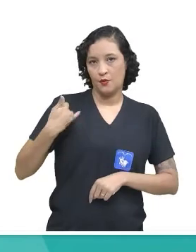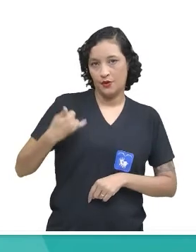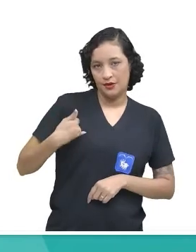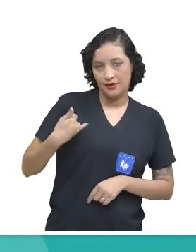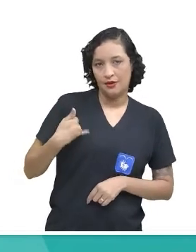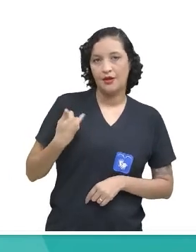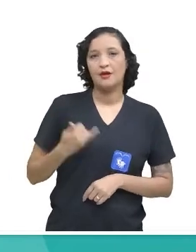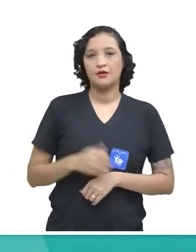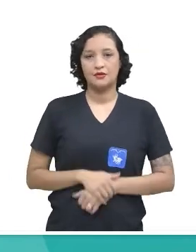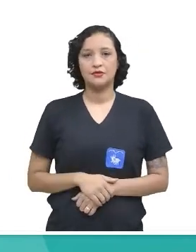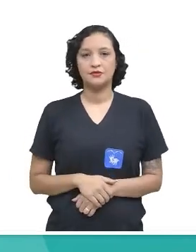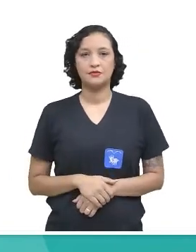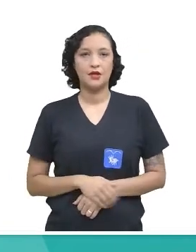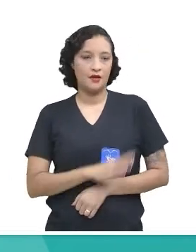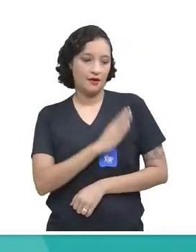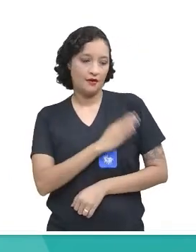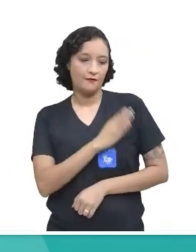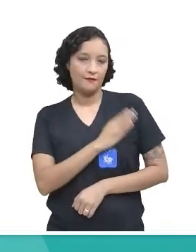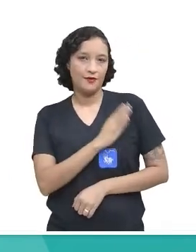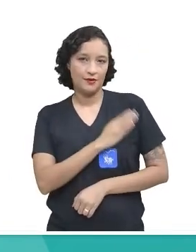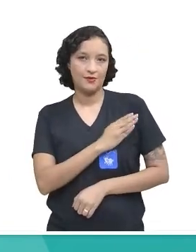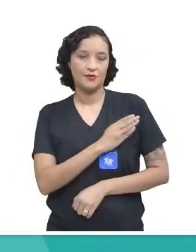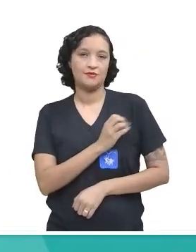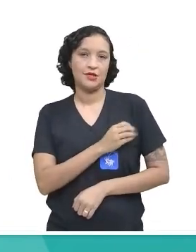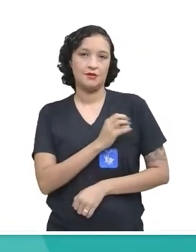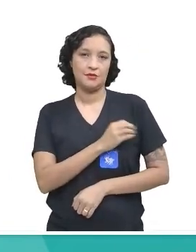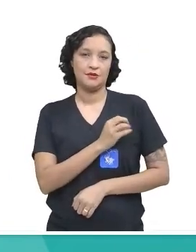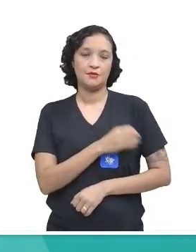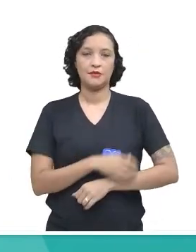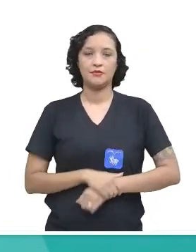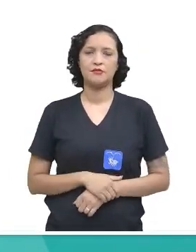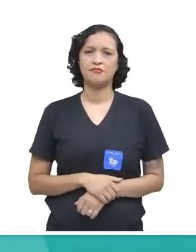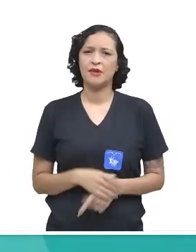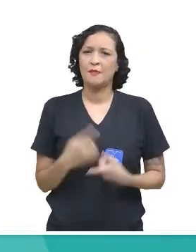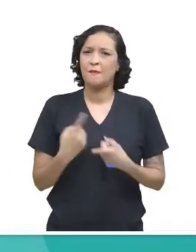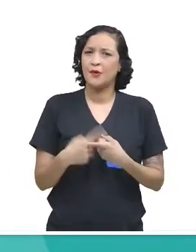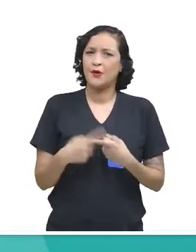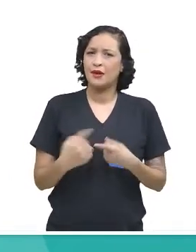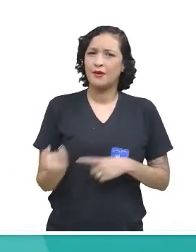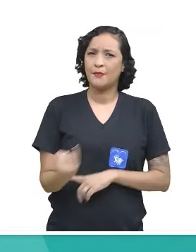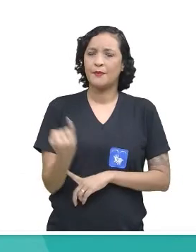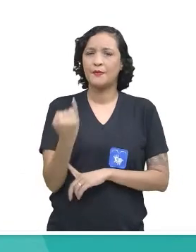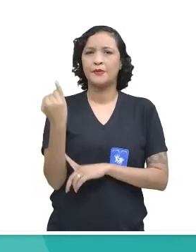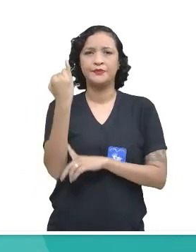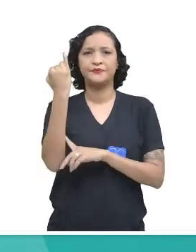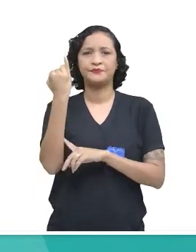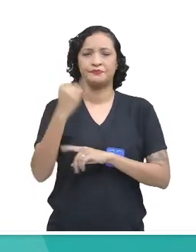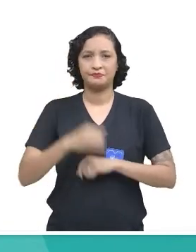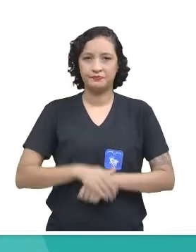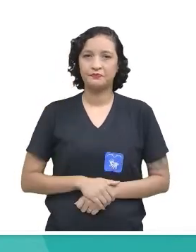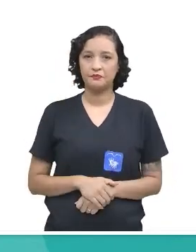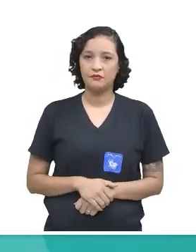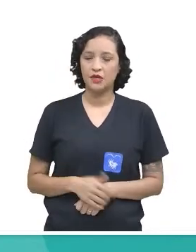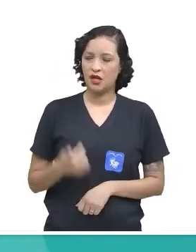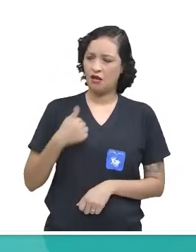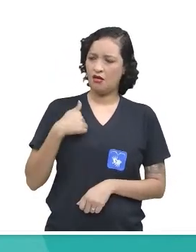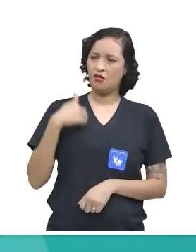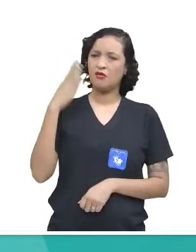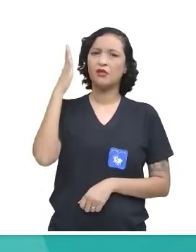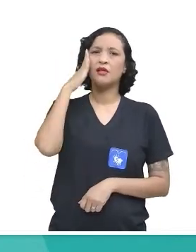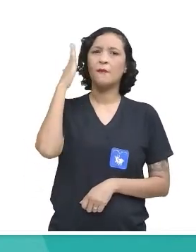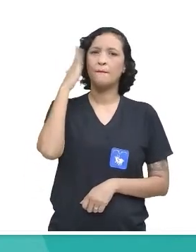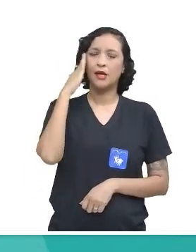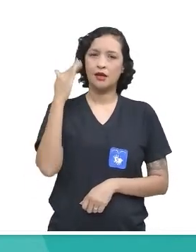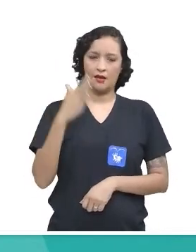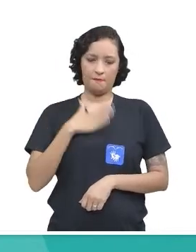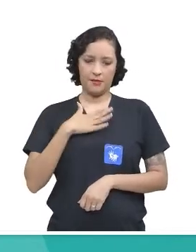os valores da frequência cardíaca. Mas, professora, por que é importante eu saber qual a minha